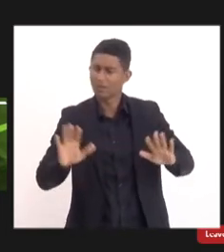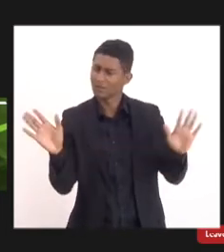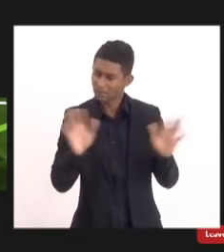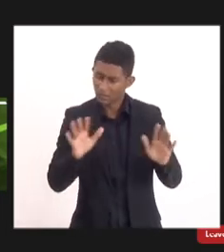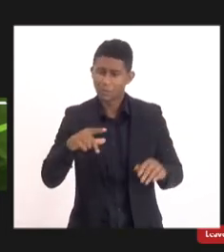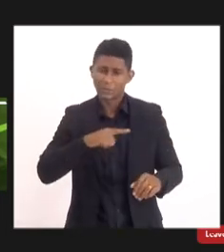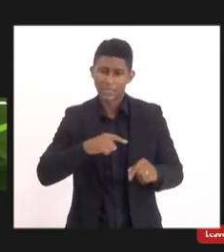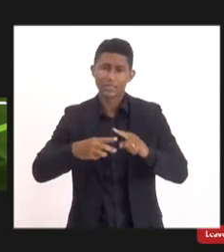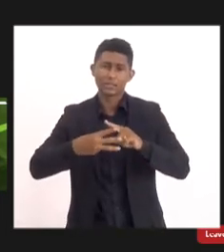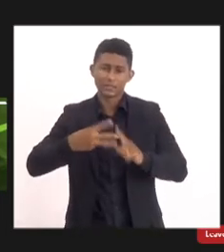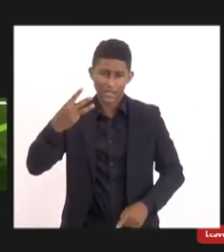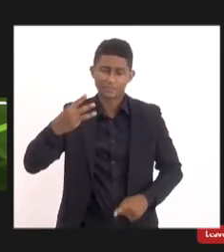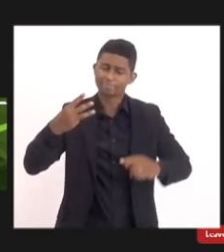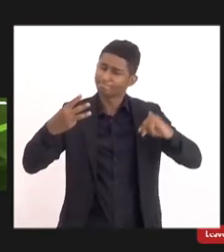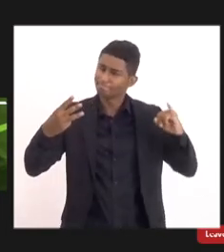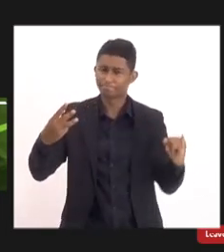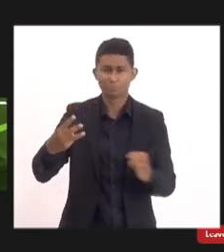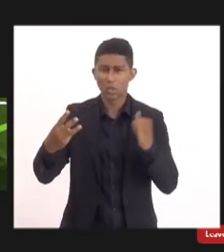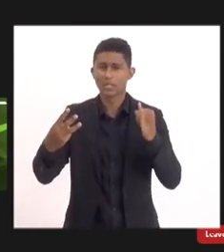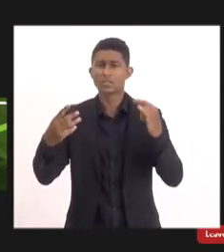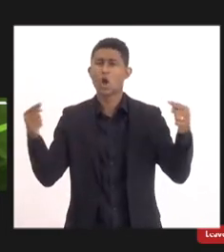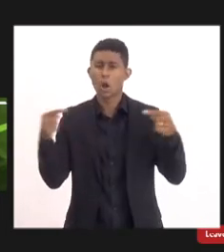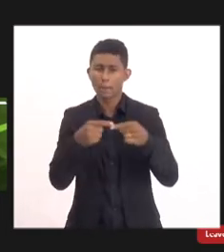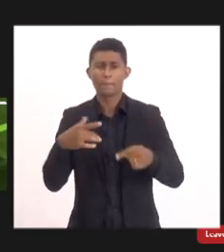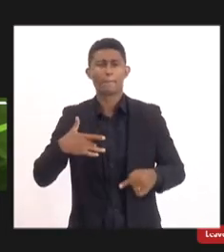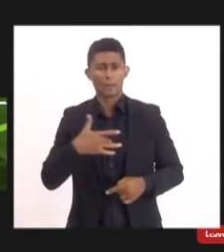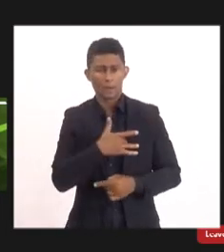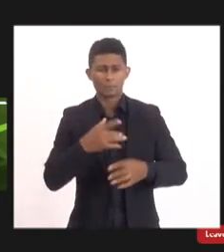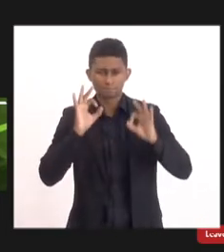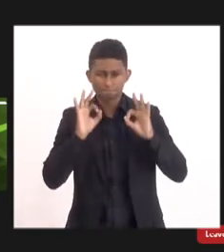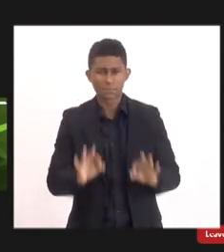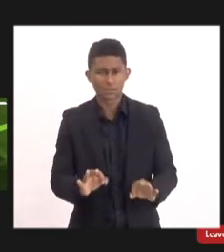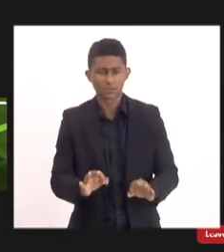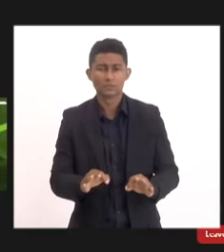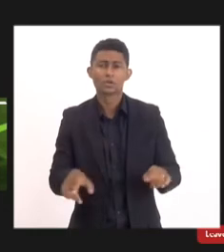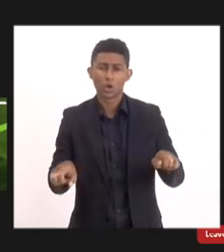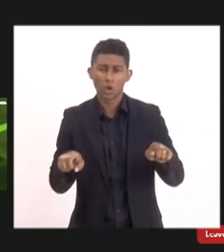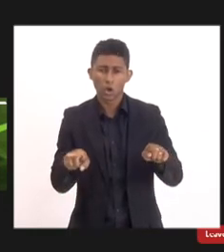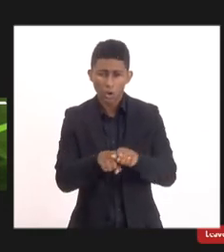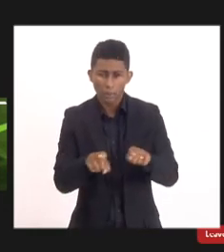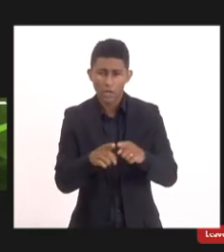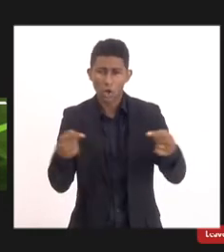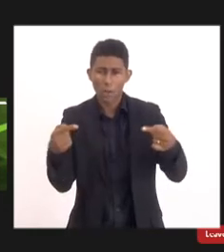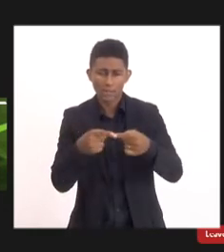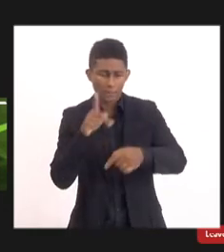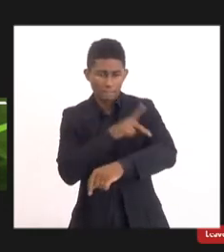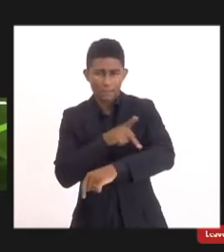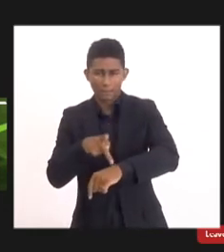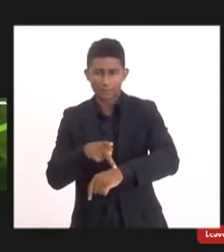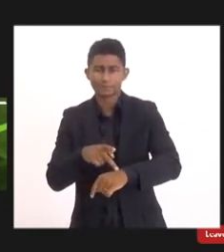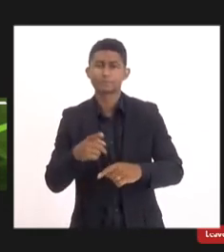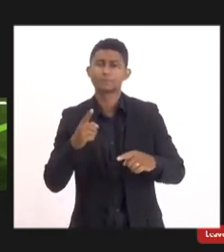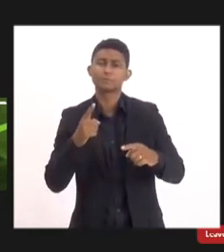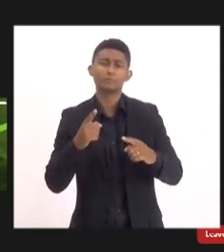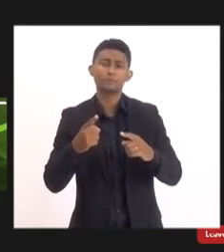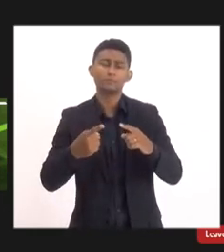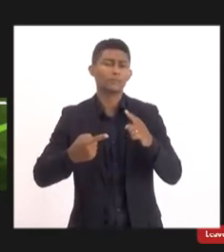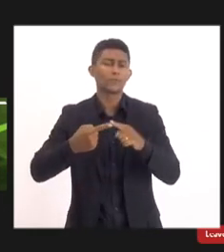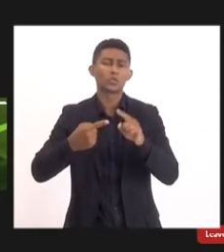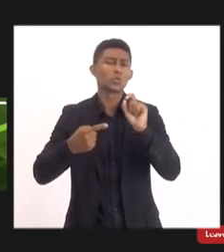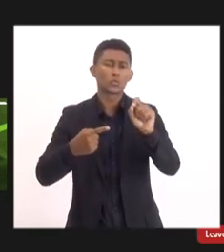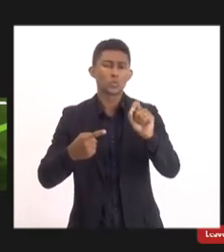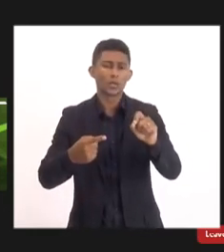ela também, né, não é só para uma questão de saúde, é para uma questão pedagógica também, né? A gente tem a questão da ventilação das escolas, a gente não